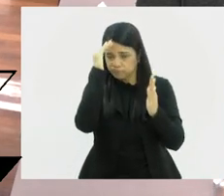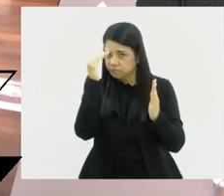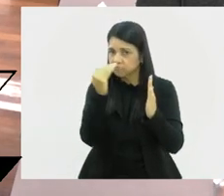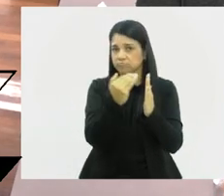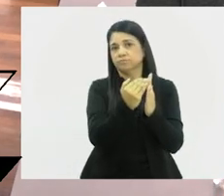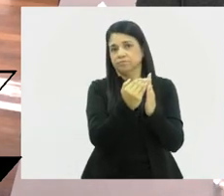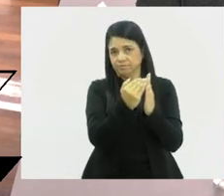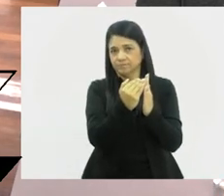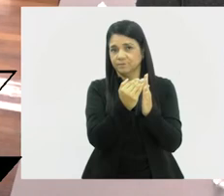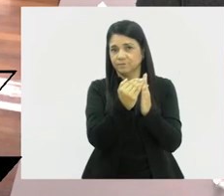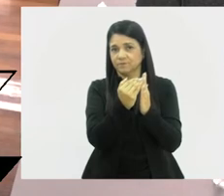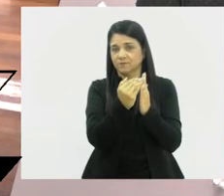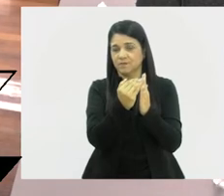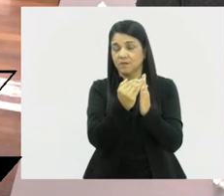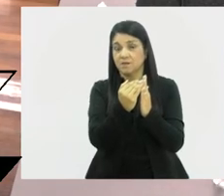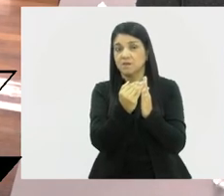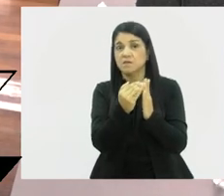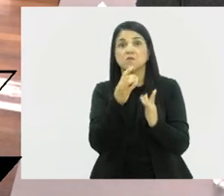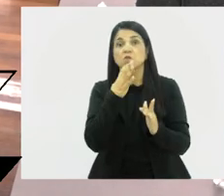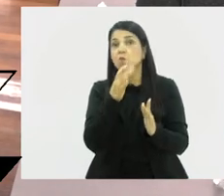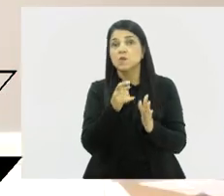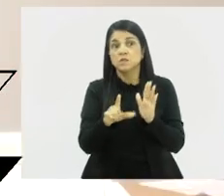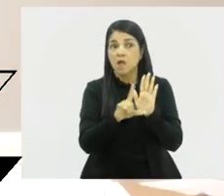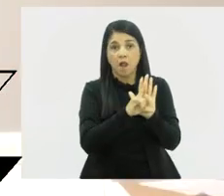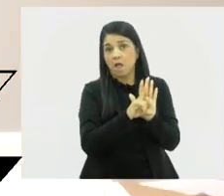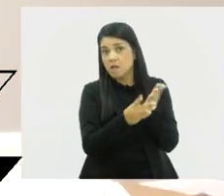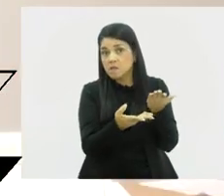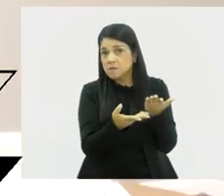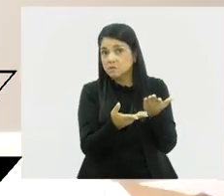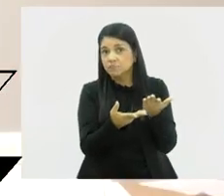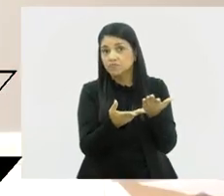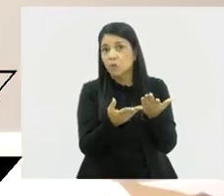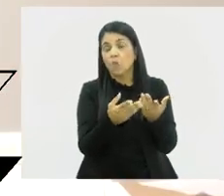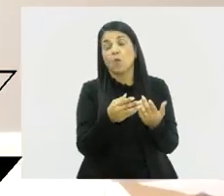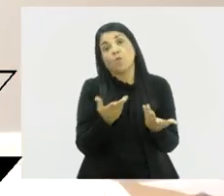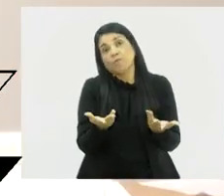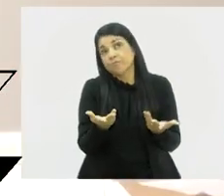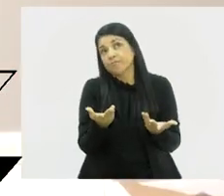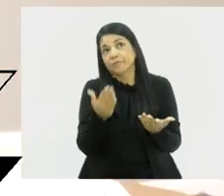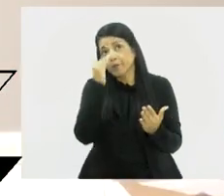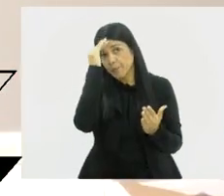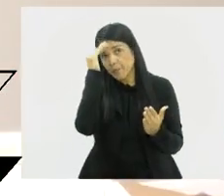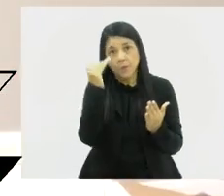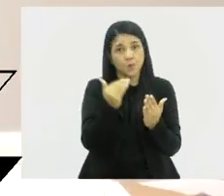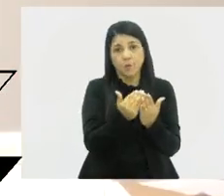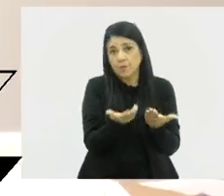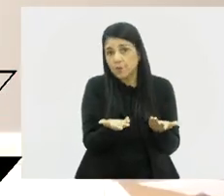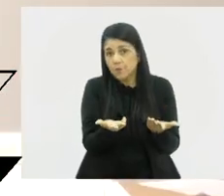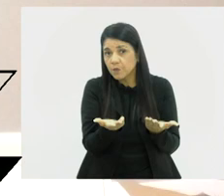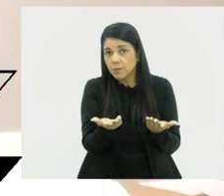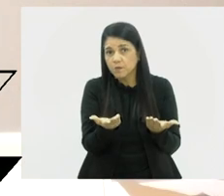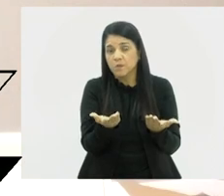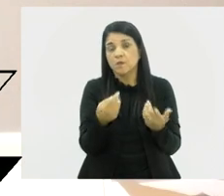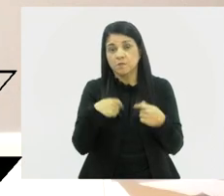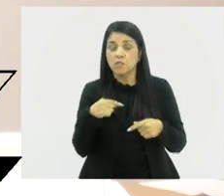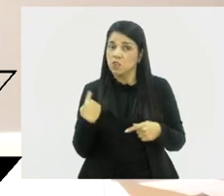vai nem conhecer a lei, muito menos fazer cumprir. Então, ao longo desses muitos